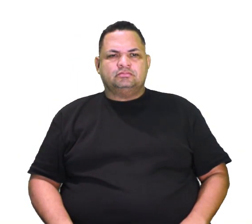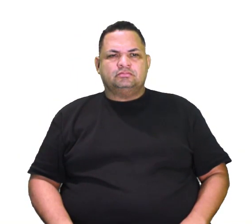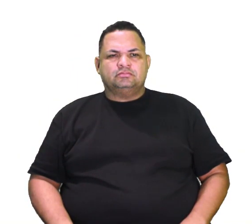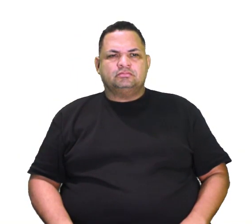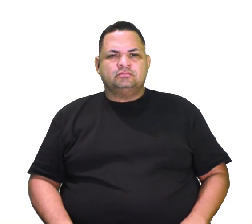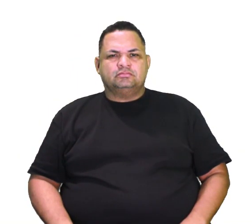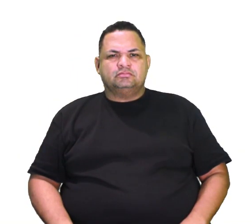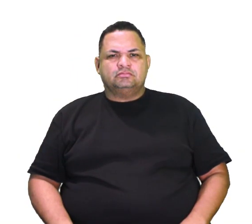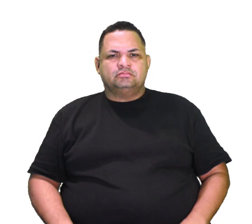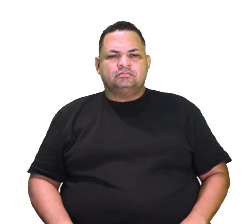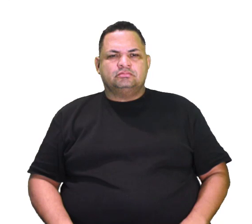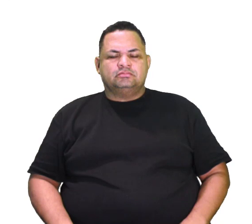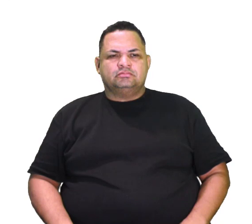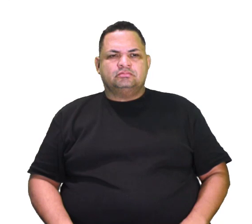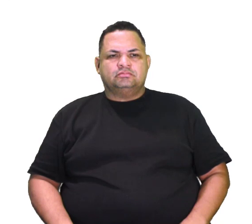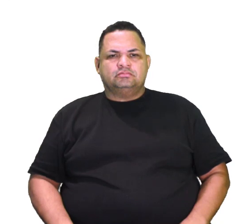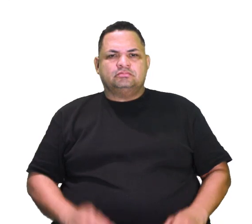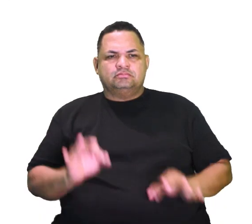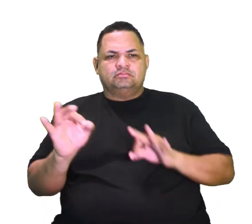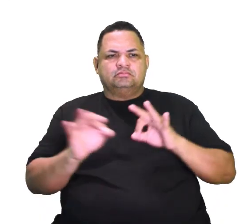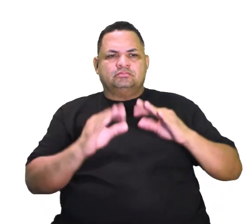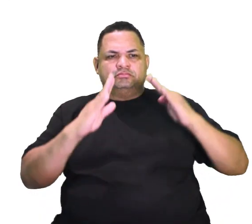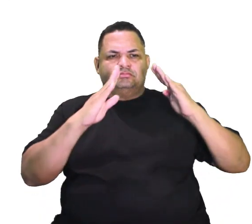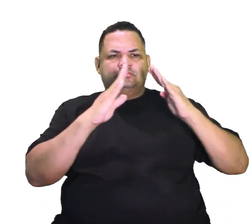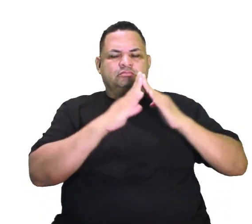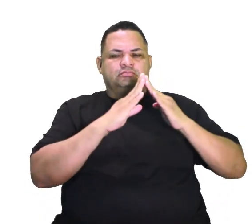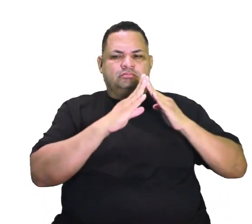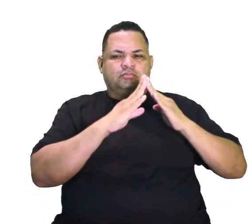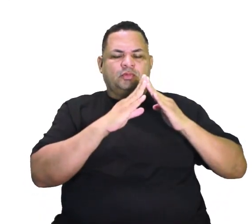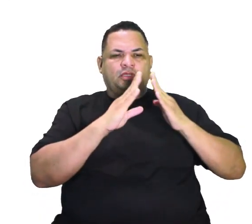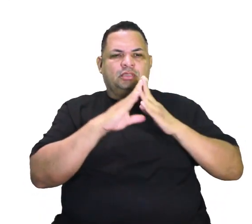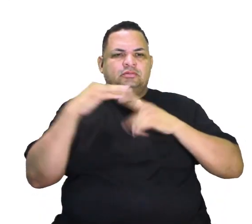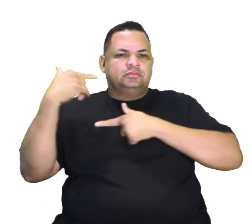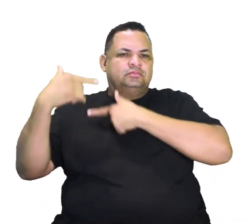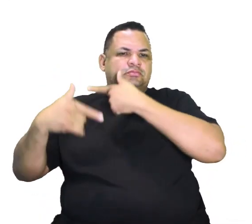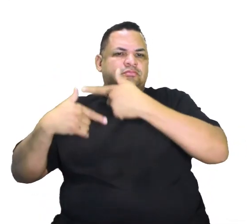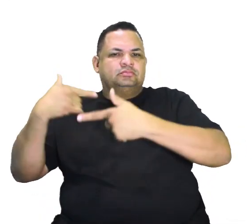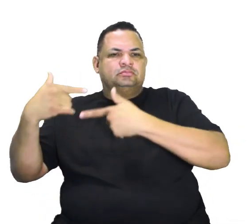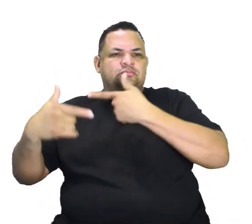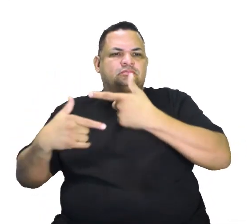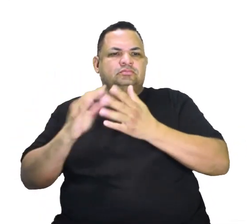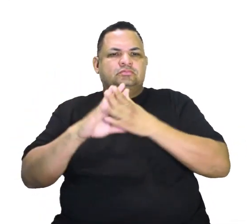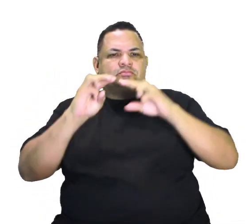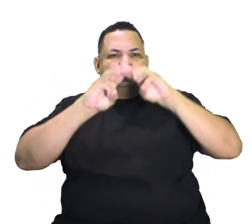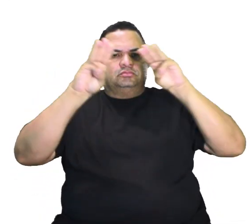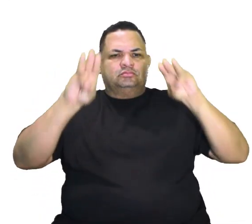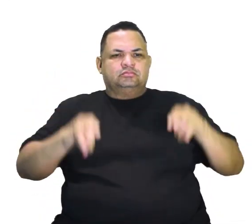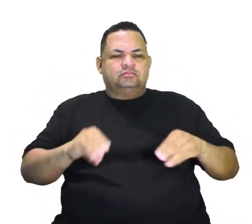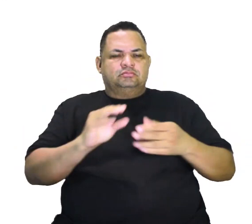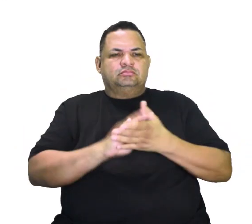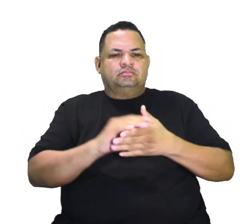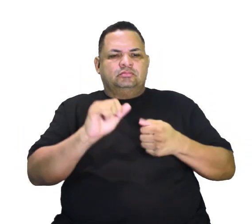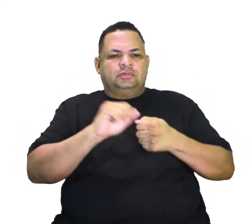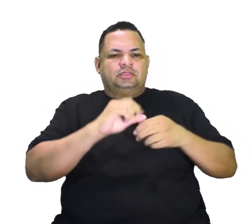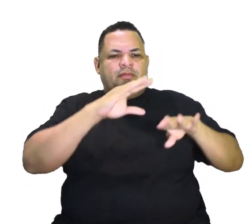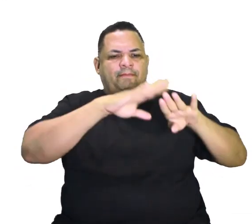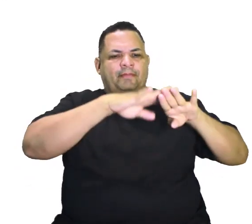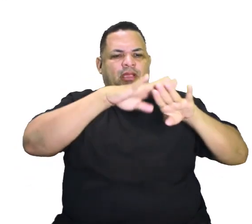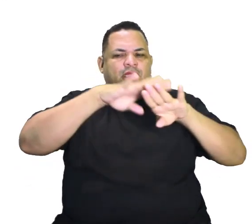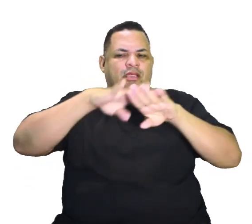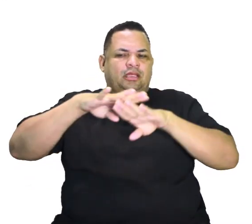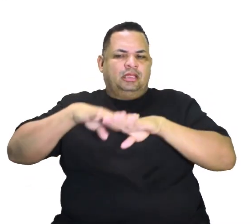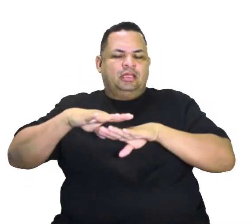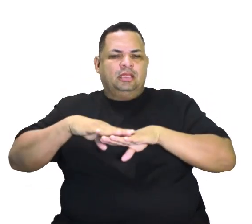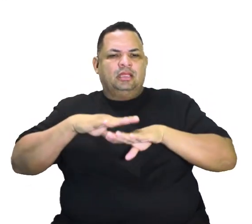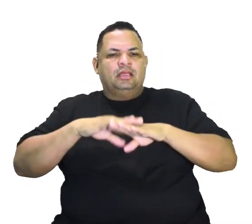etnia, construída em uma casa tradicional, né, o Museu Indígena, feita em palha de babaçu. O